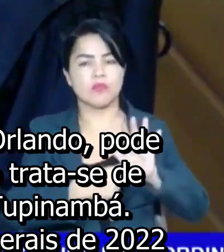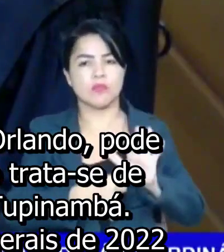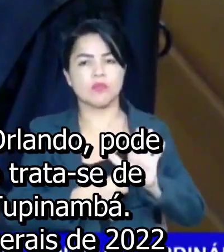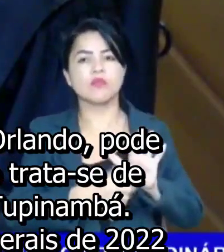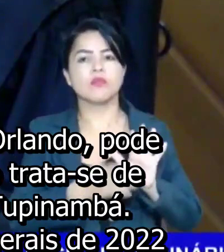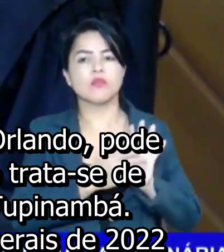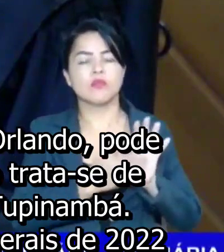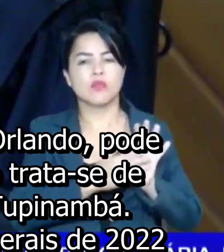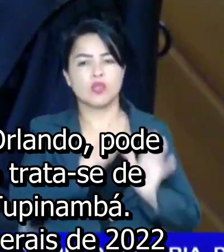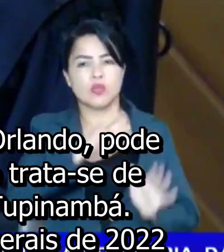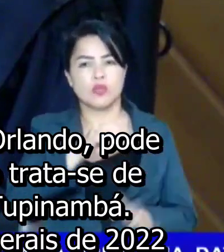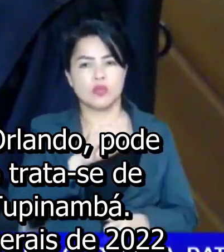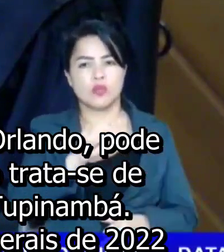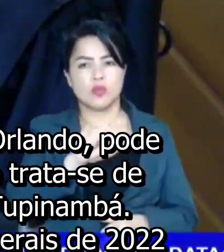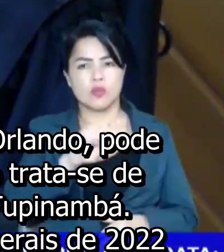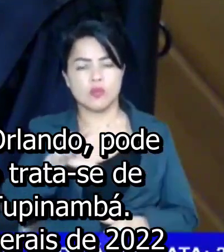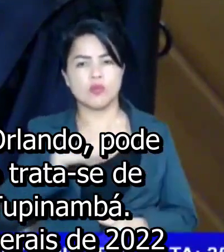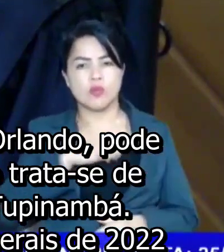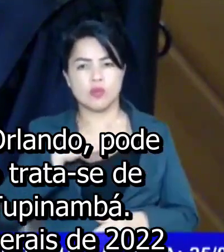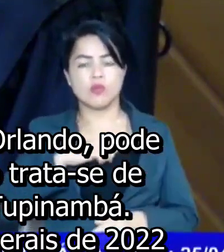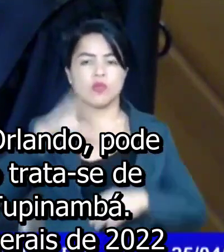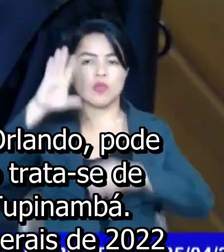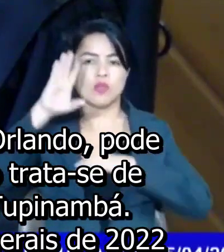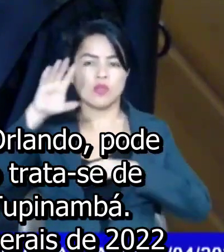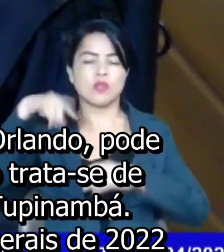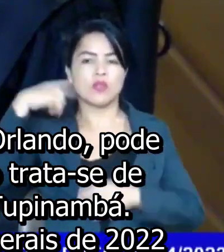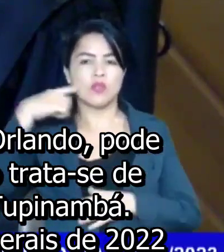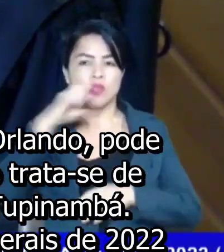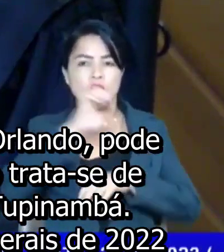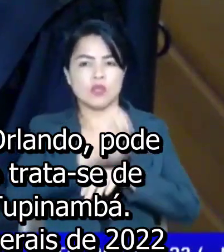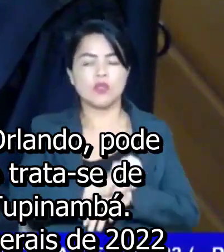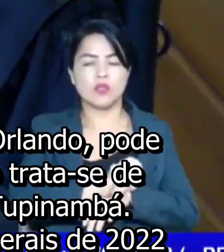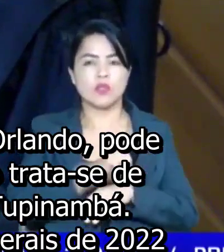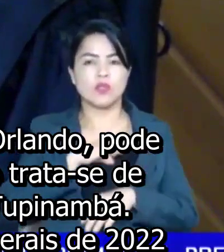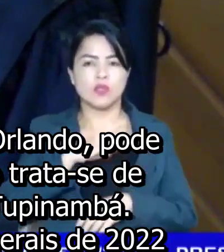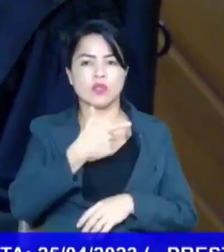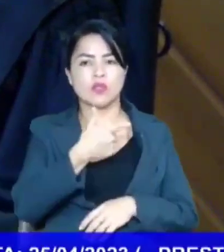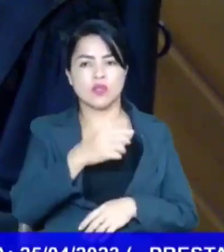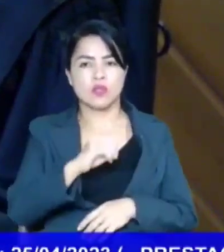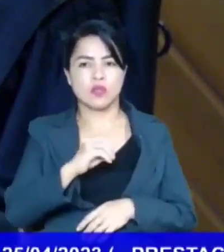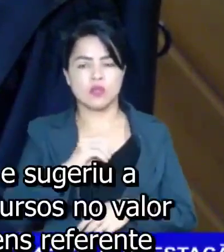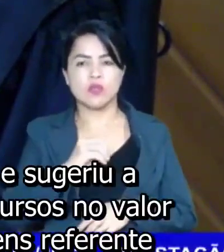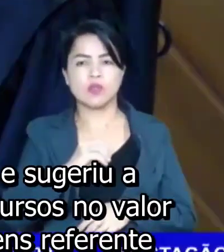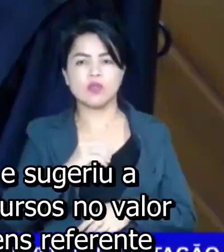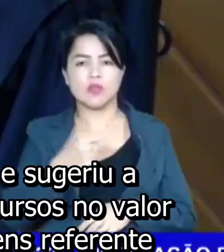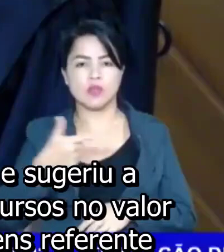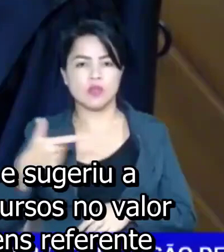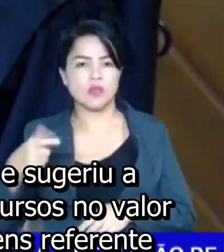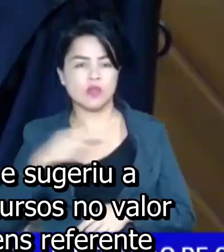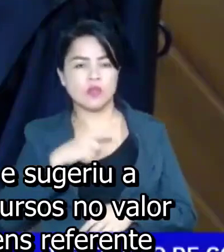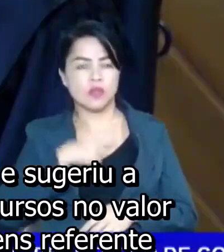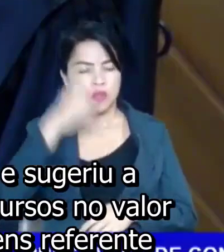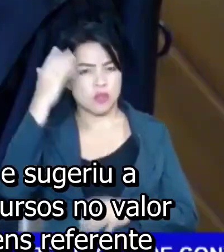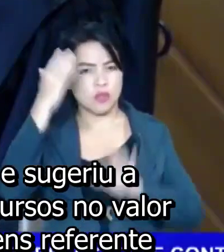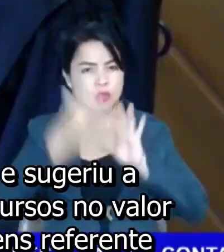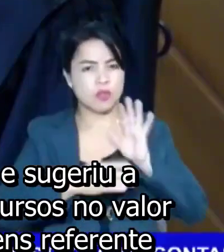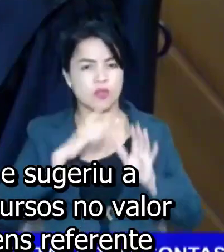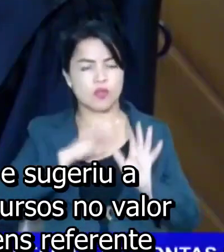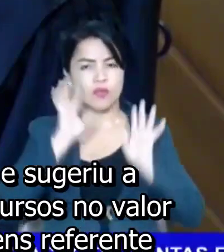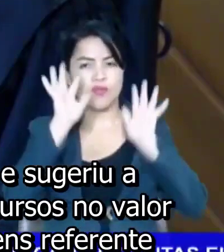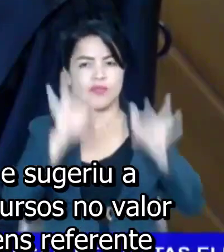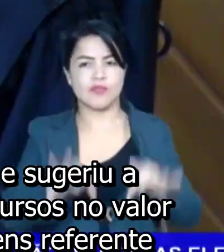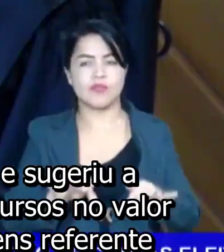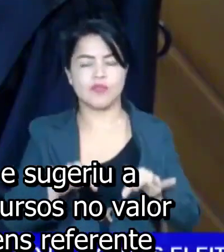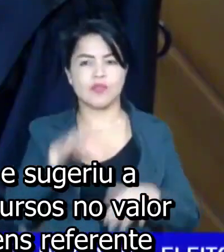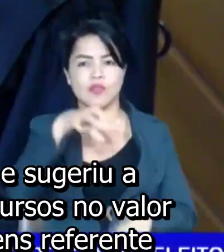Orlando Tupinambá, Vasconcelos, que candidato ao cargo permanece de fazendo deputado leitura na estadual tela nas do seu eleições gerais de computador. 2022 e, no parecer